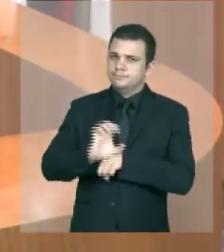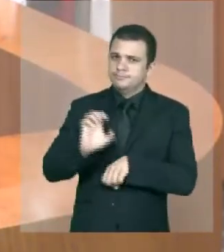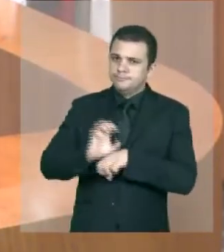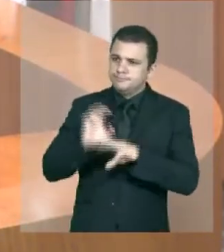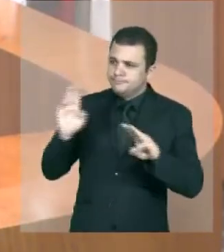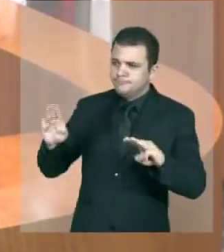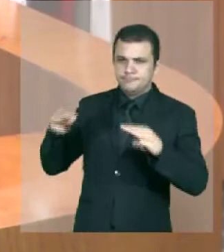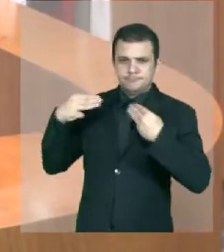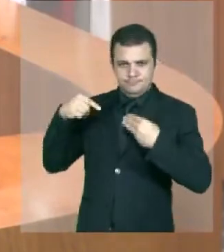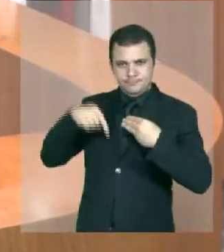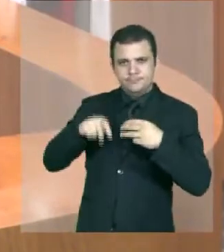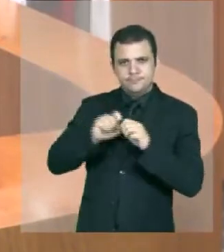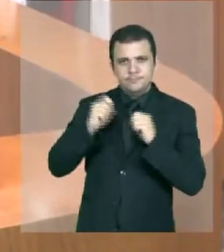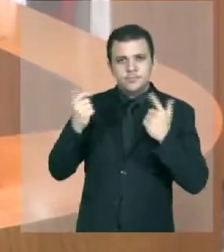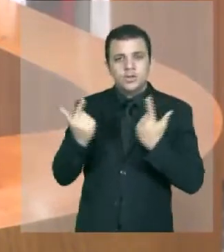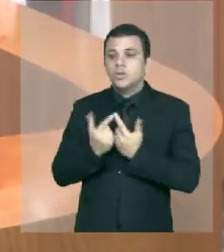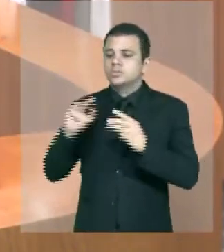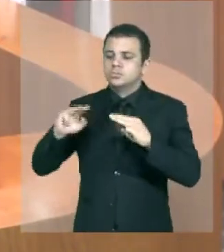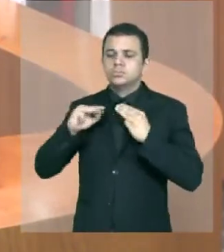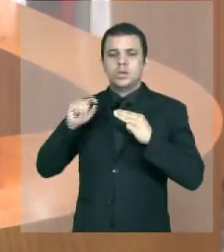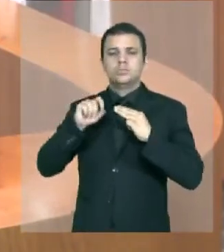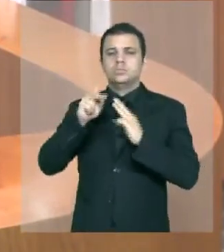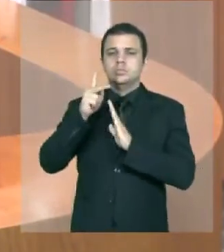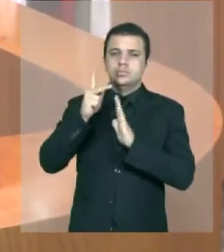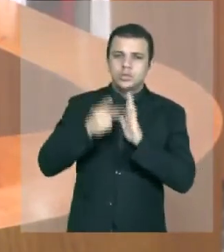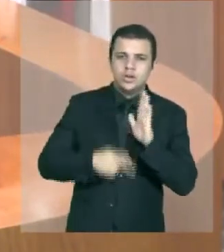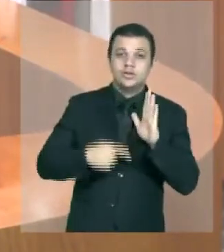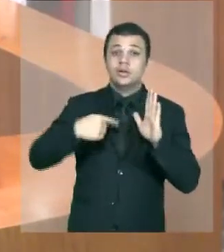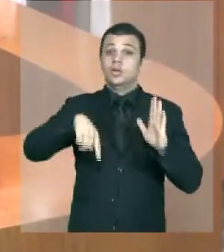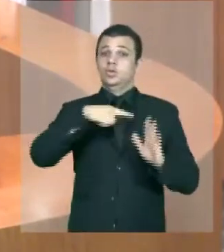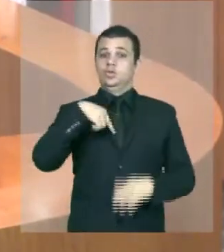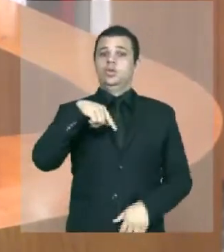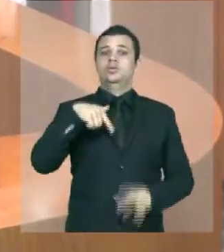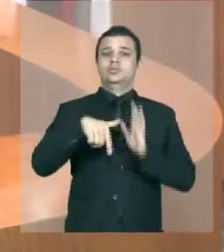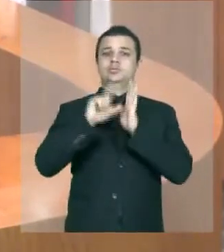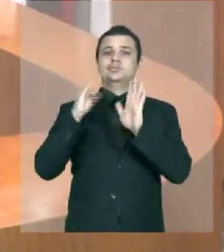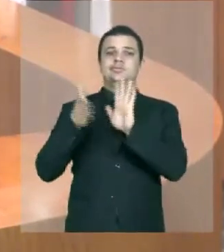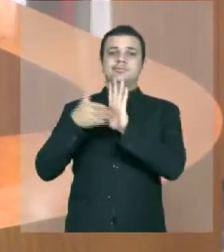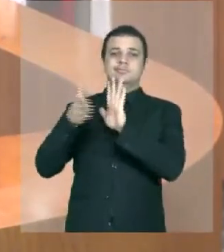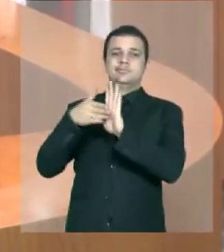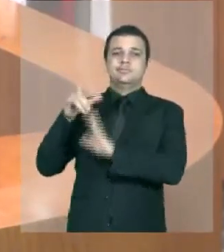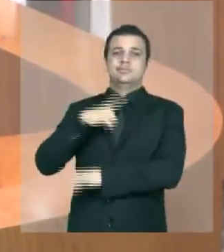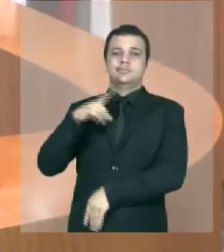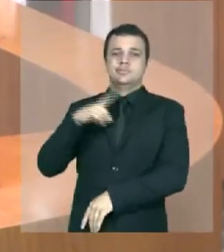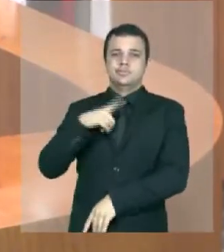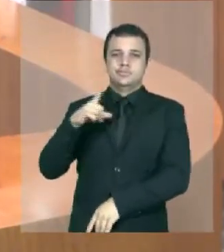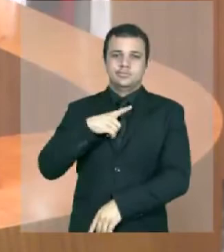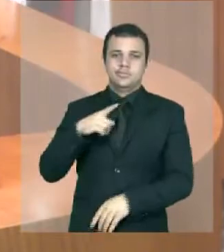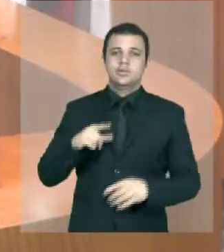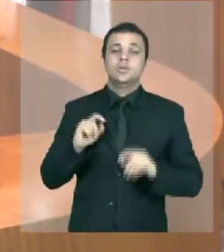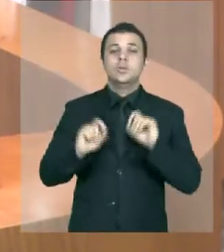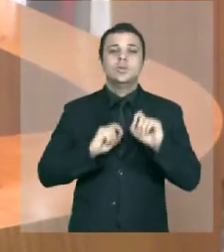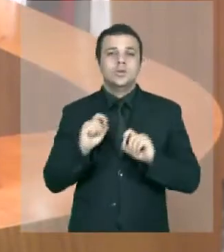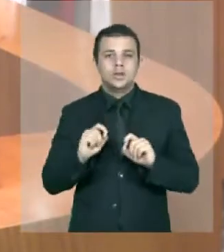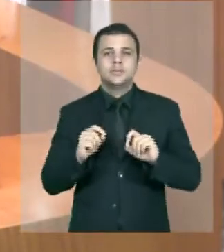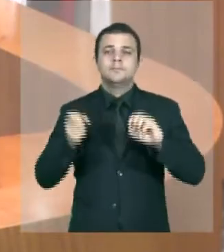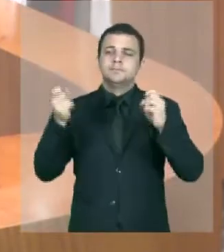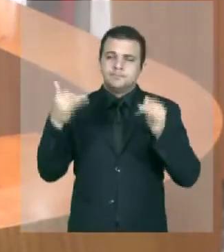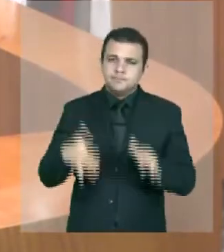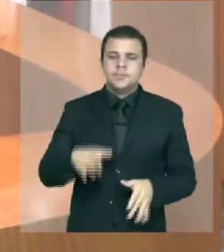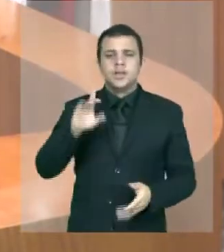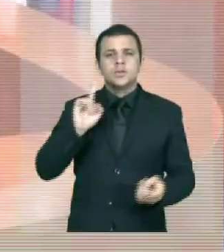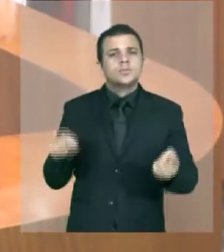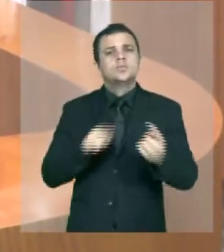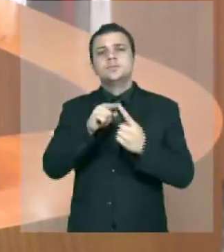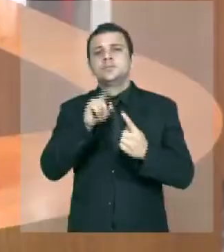para apreciação um projeto de uma indicação nossa, que é justamente, justamente essa vertente de